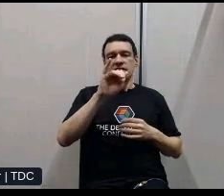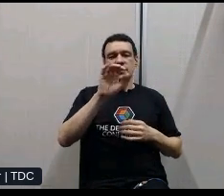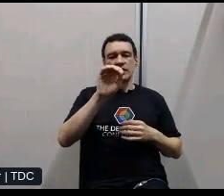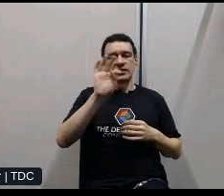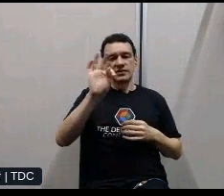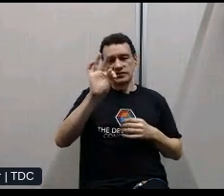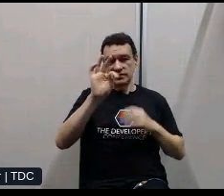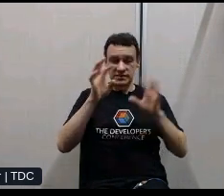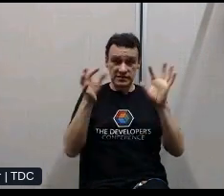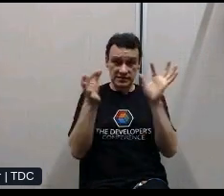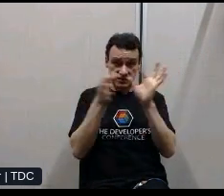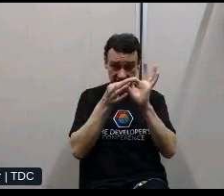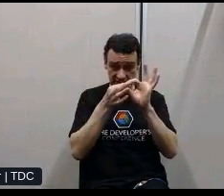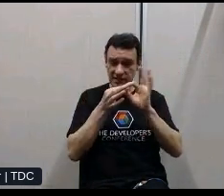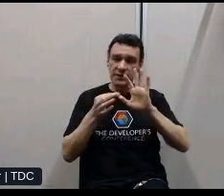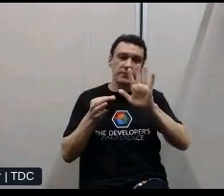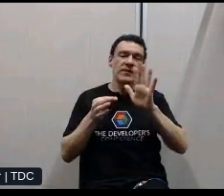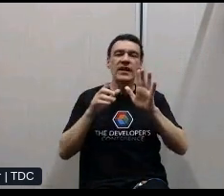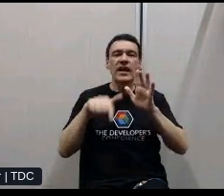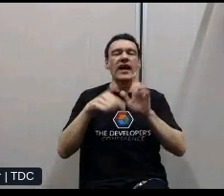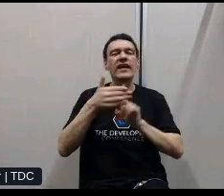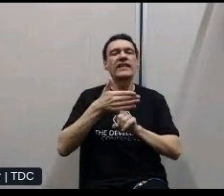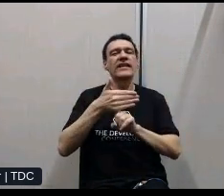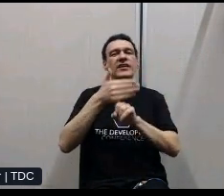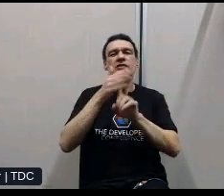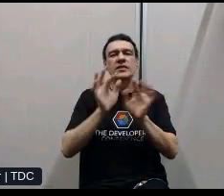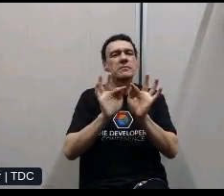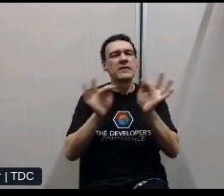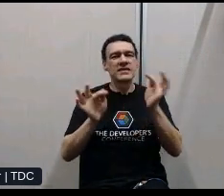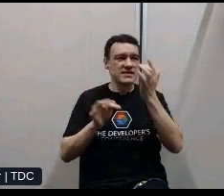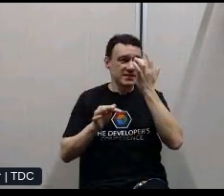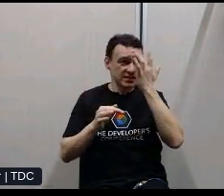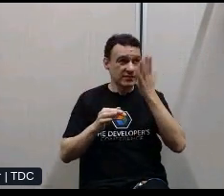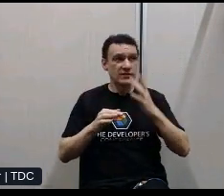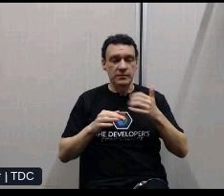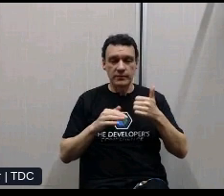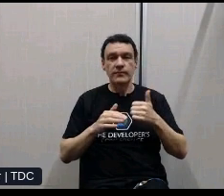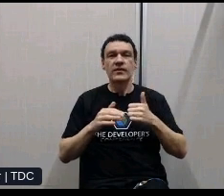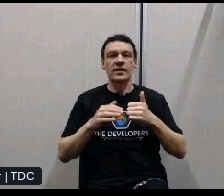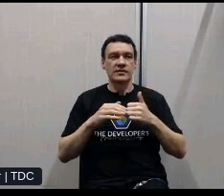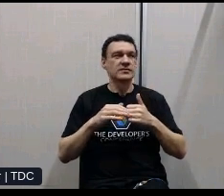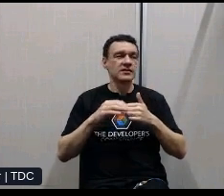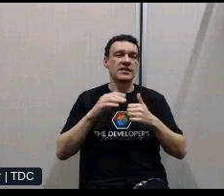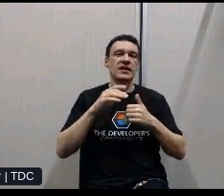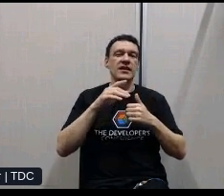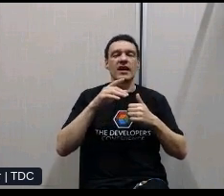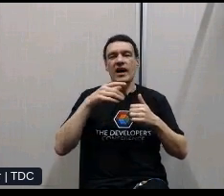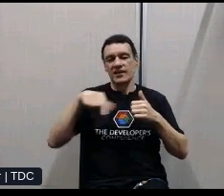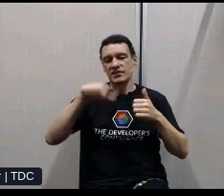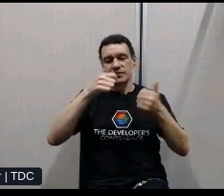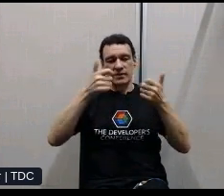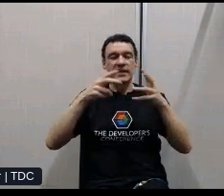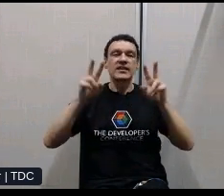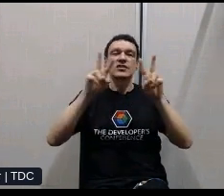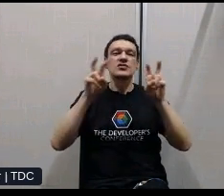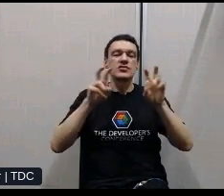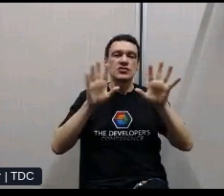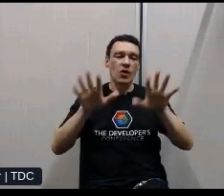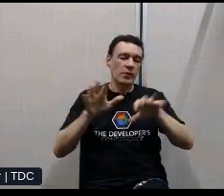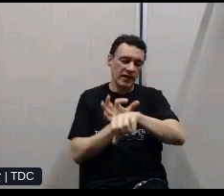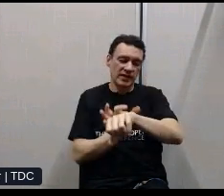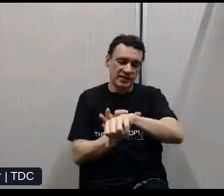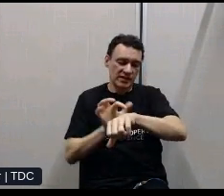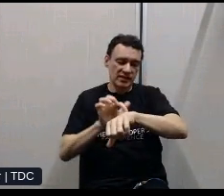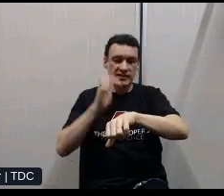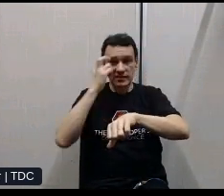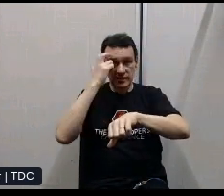tecnologias mais simples aplicadas à saúde. Então, a gente está falando do smartwatch, do nosso relógio. Então, a gente pode falar do